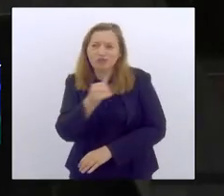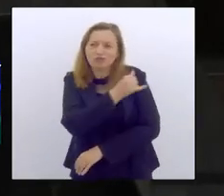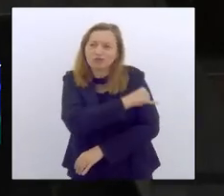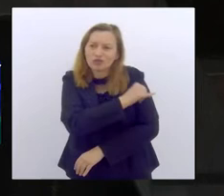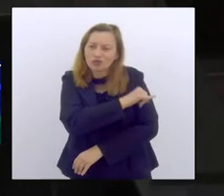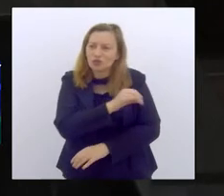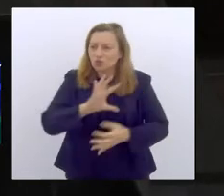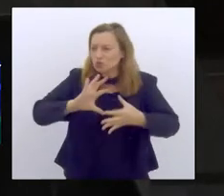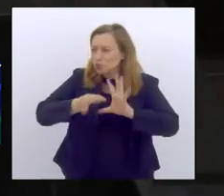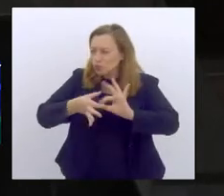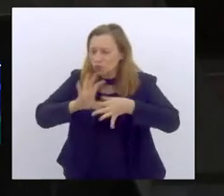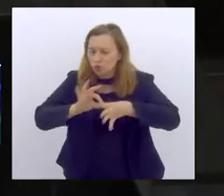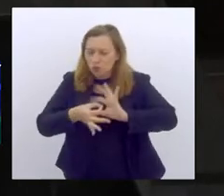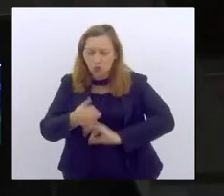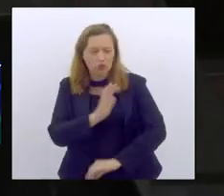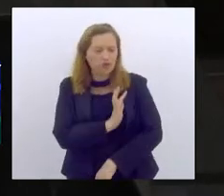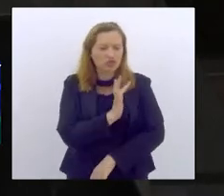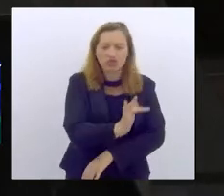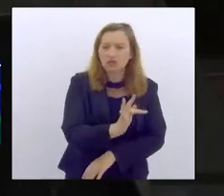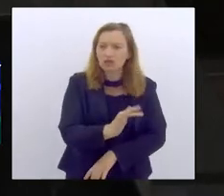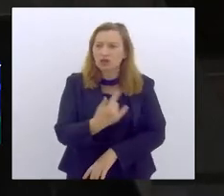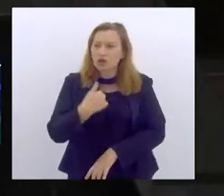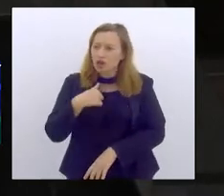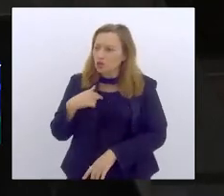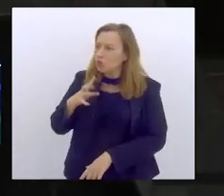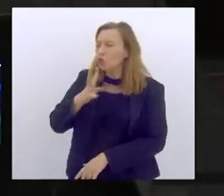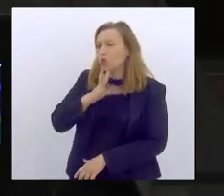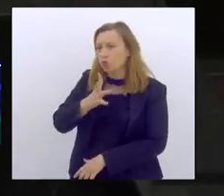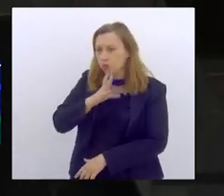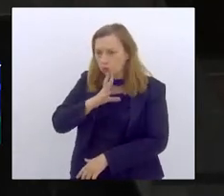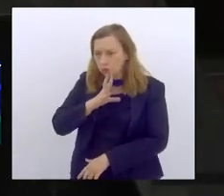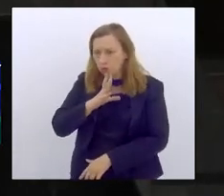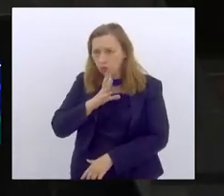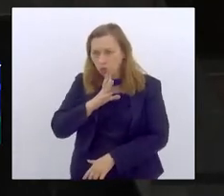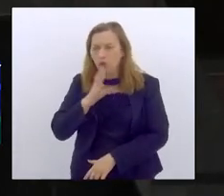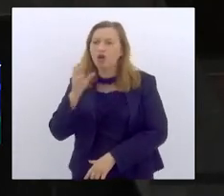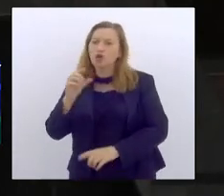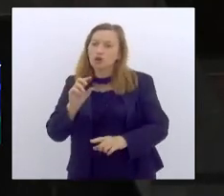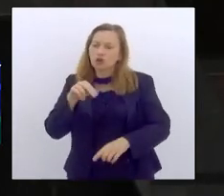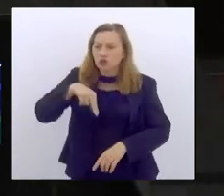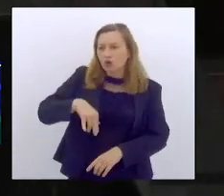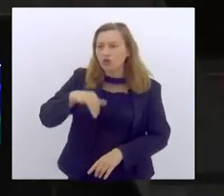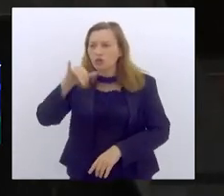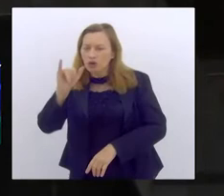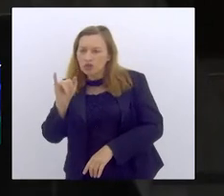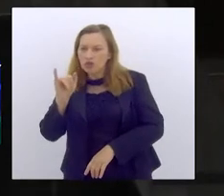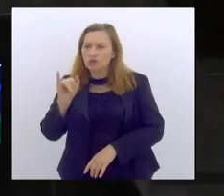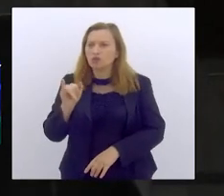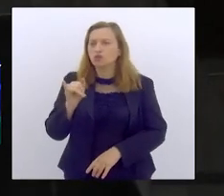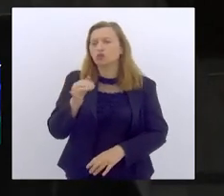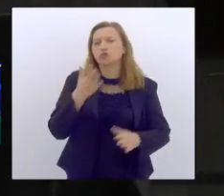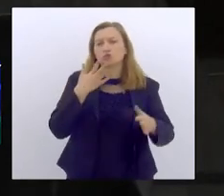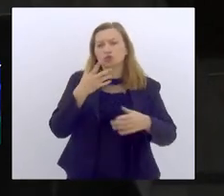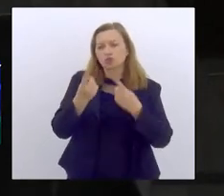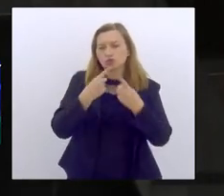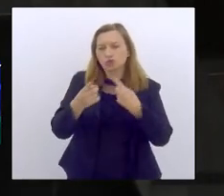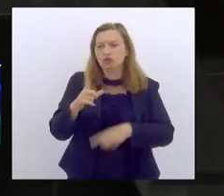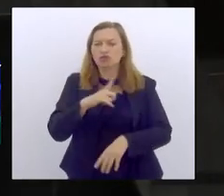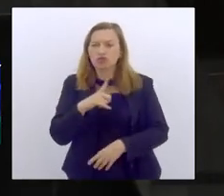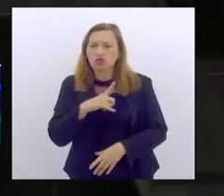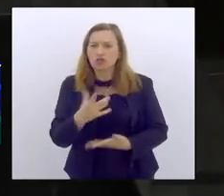Janeiro e do contexto da Baixada Fluminense onde os conheci eu conheci em Nova Iguaçu no debate que Fiz recentemente